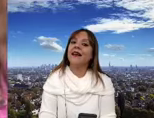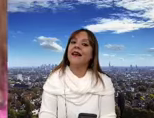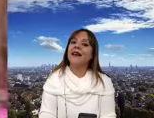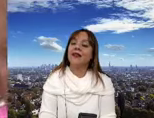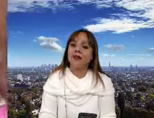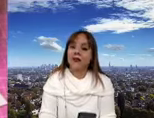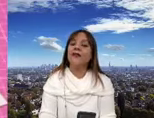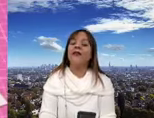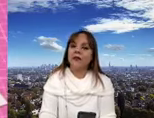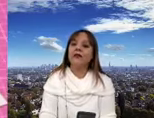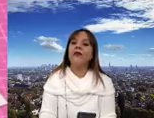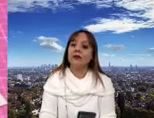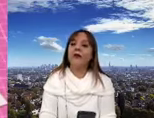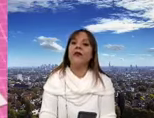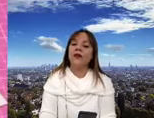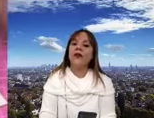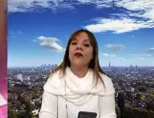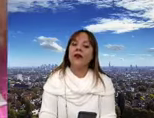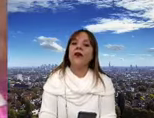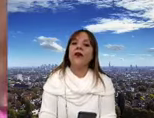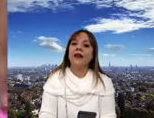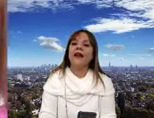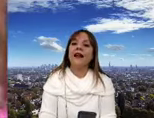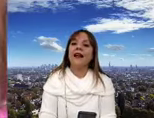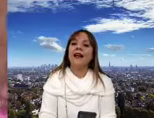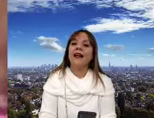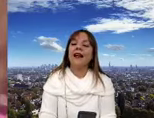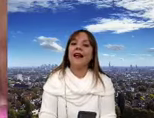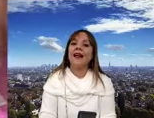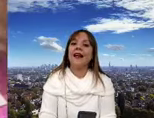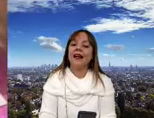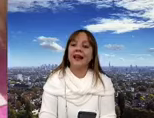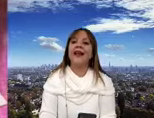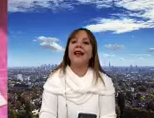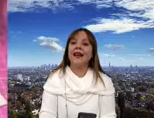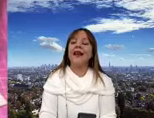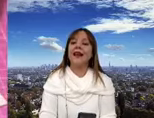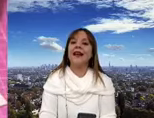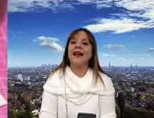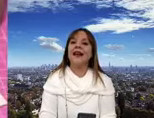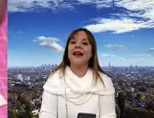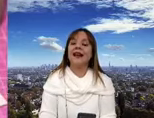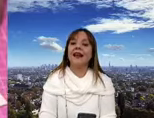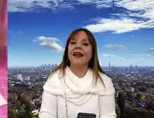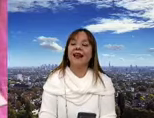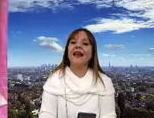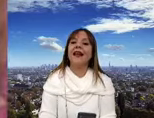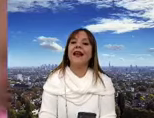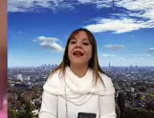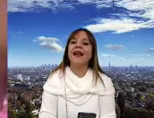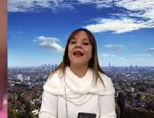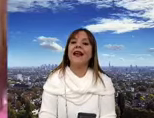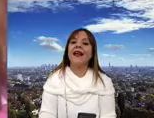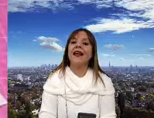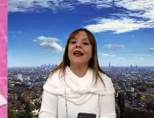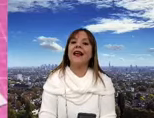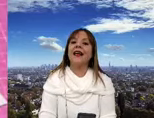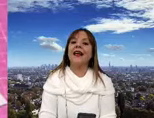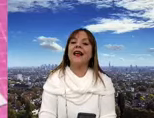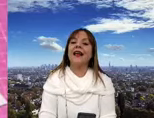cola de silicone líquida, ou quem passa spray na peça para impermeabilizar, se riscar o EVA com